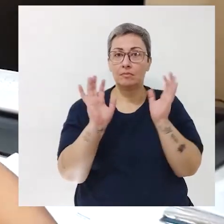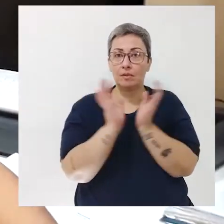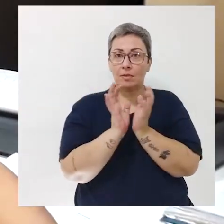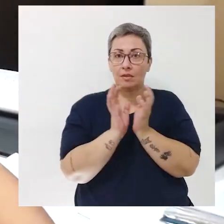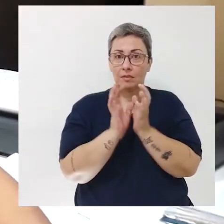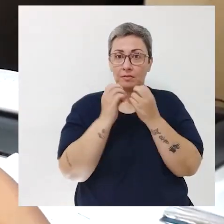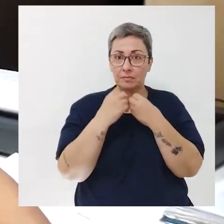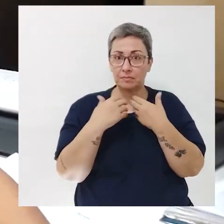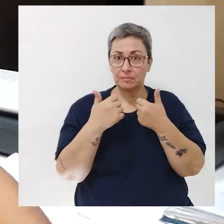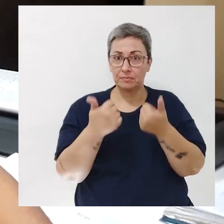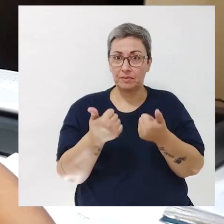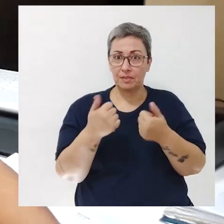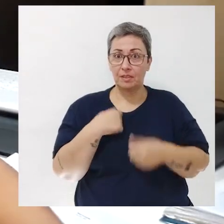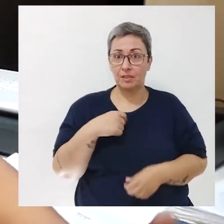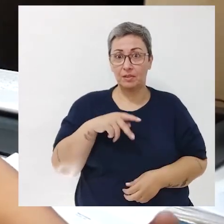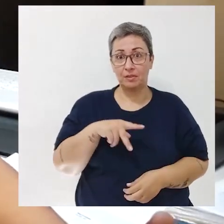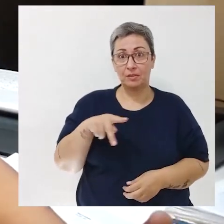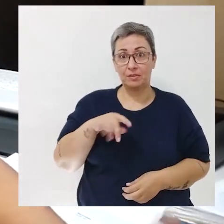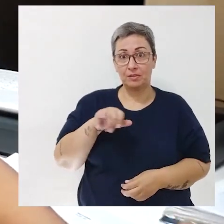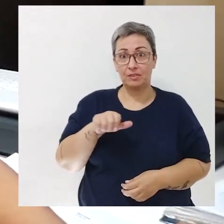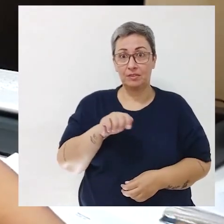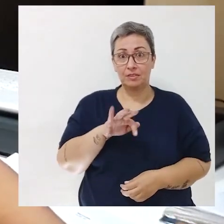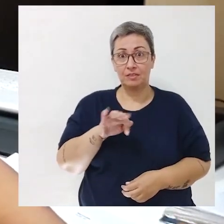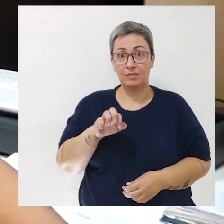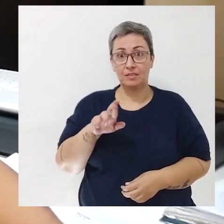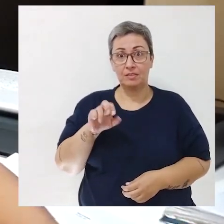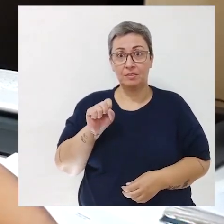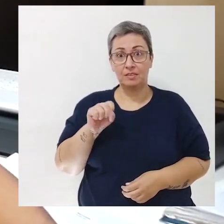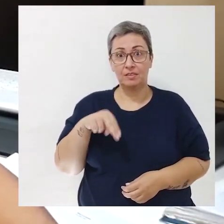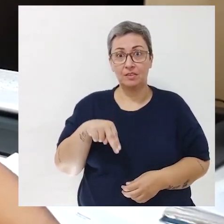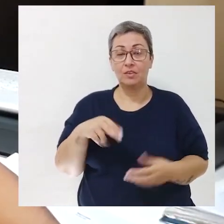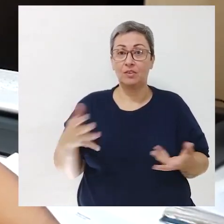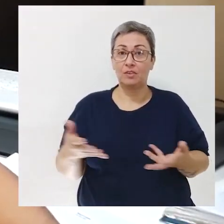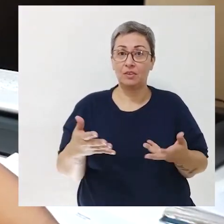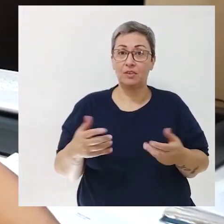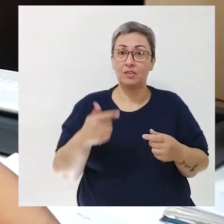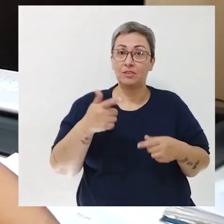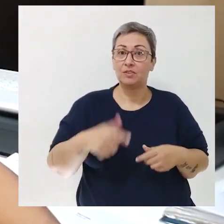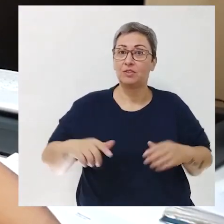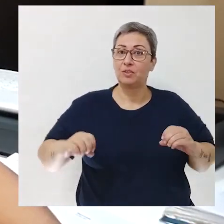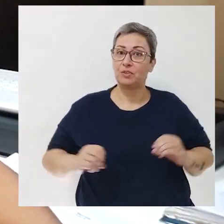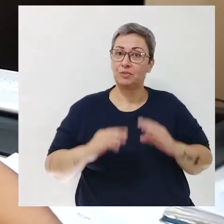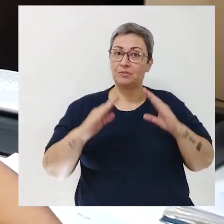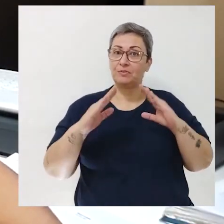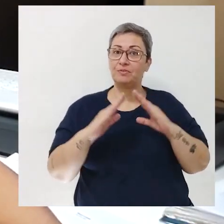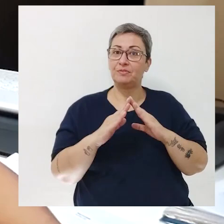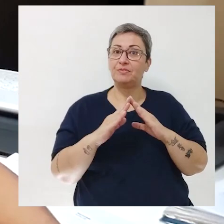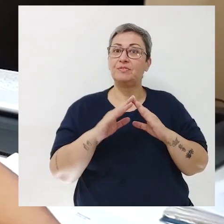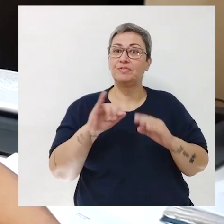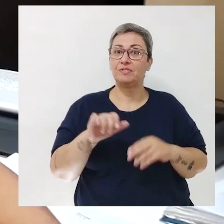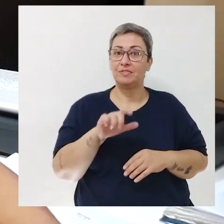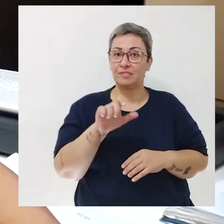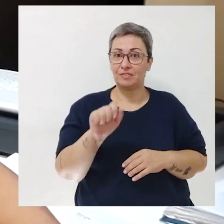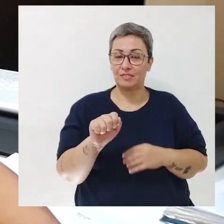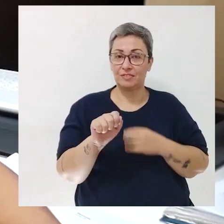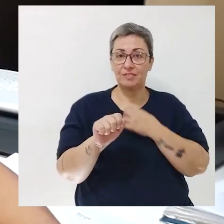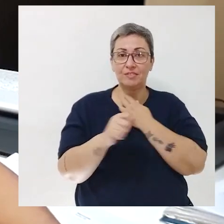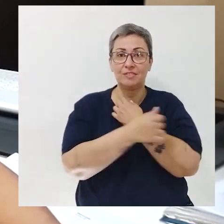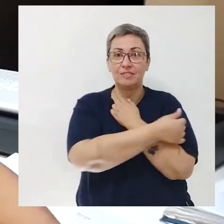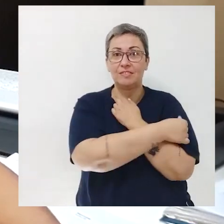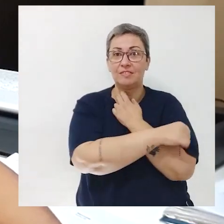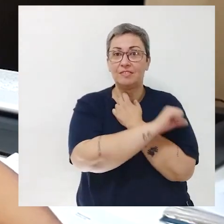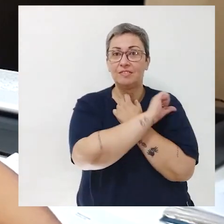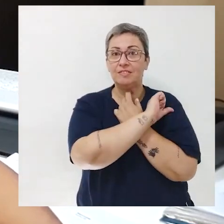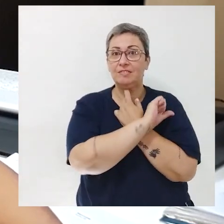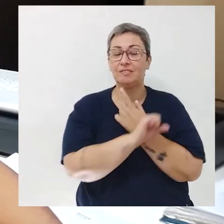pessoal, tudo bem com vocês? Eu sou o professor Jefferson e este é mais um programa Saberes em Casa para a